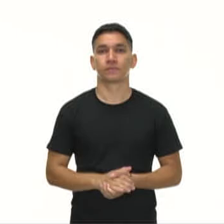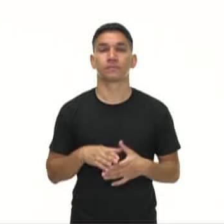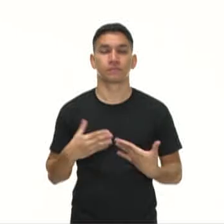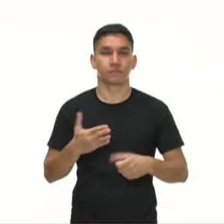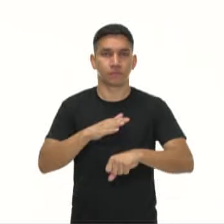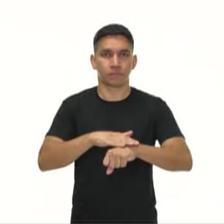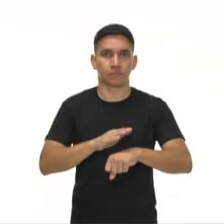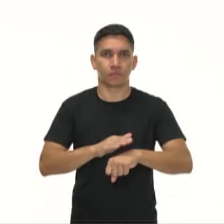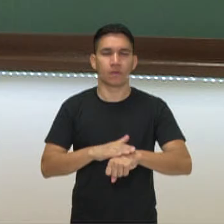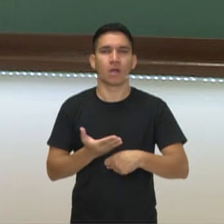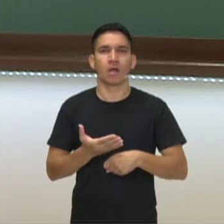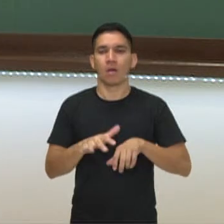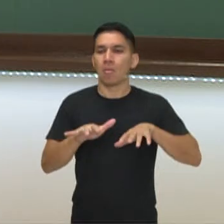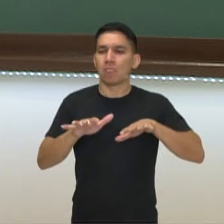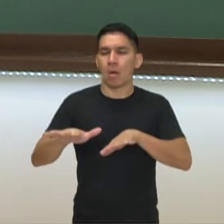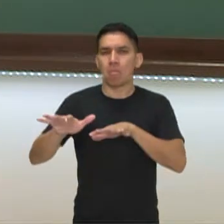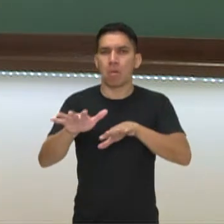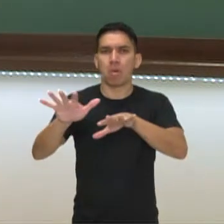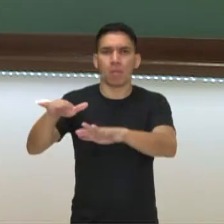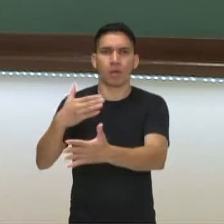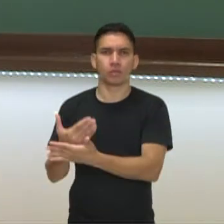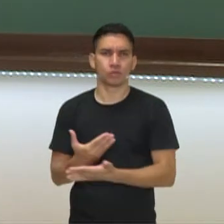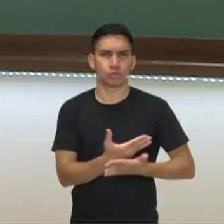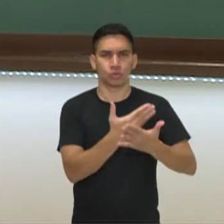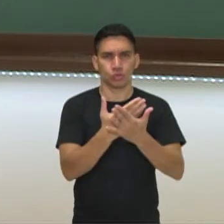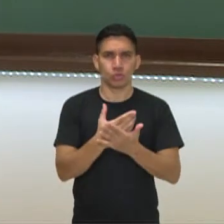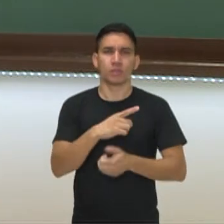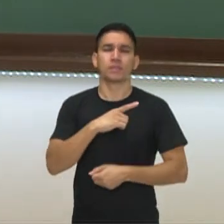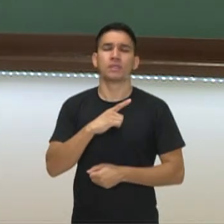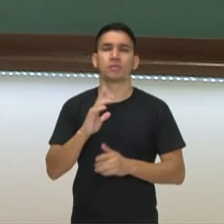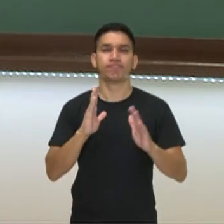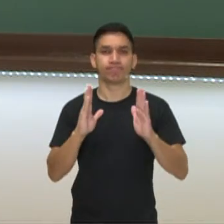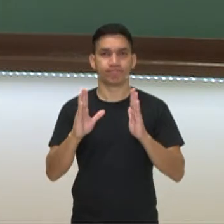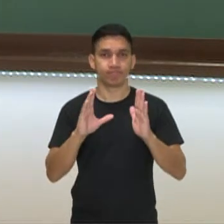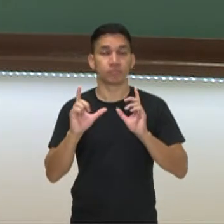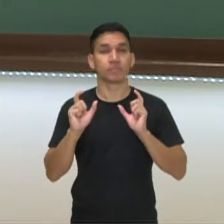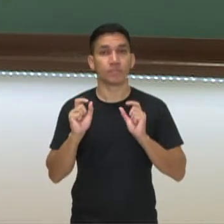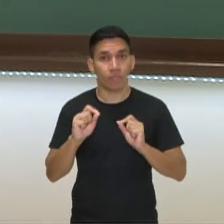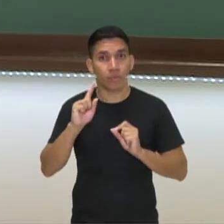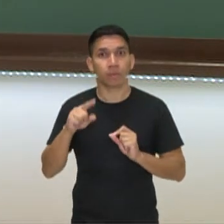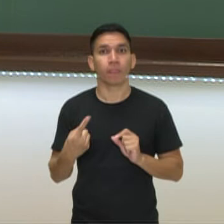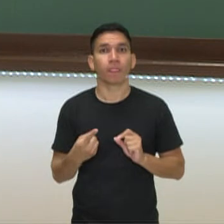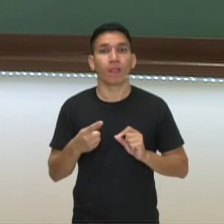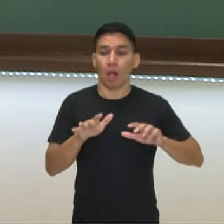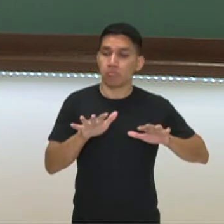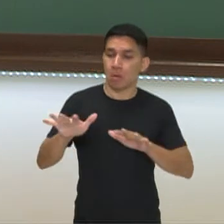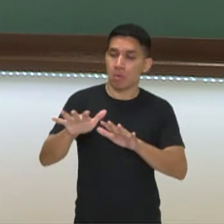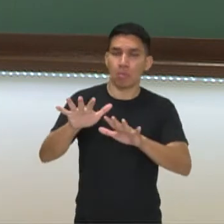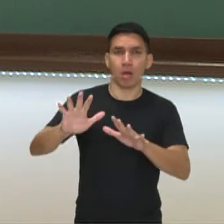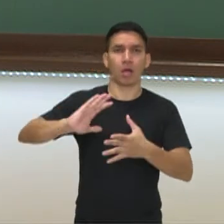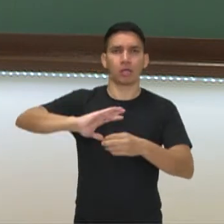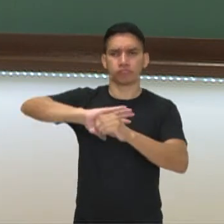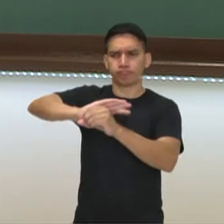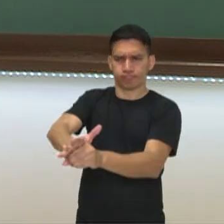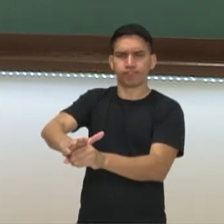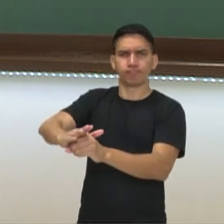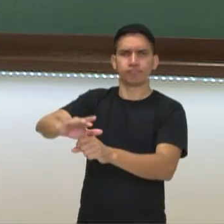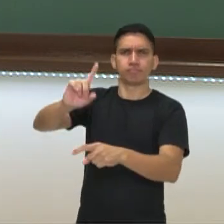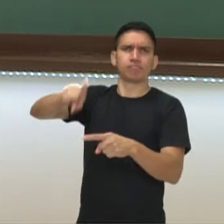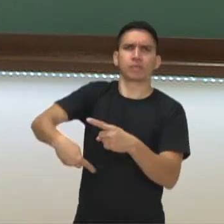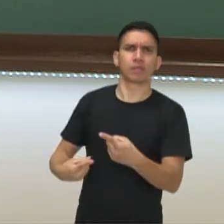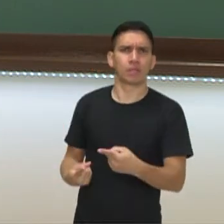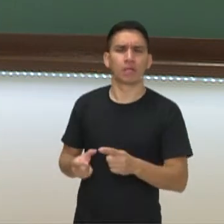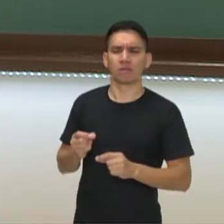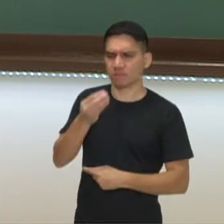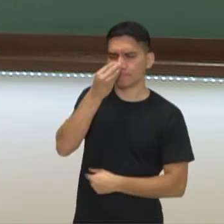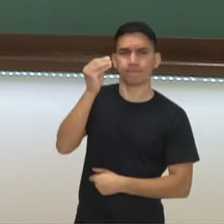movimento estudantil, por exemplo, na ditadura militar do Brasil, foi um movimento muito repreendido, né? Movimento, né,